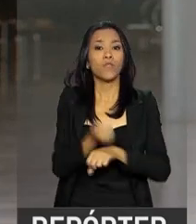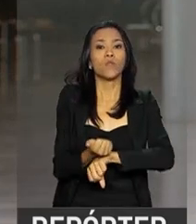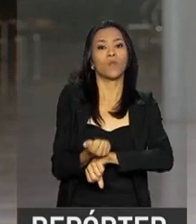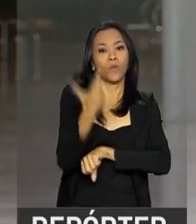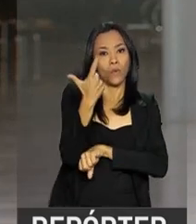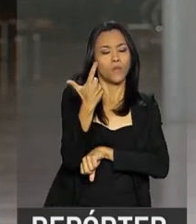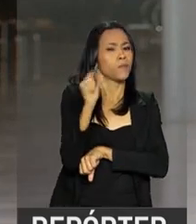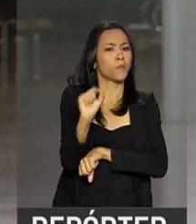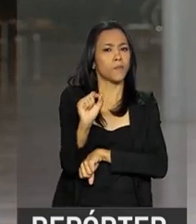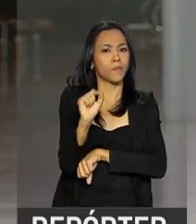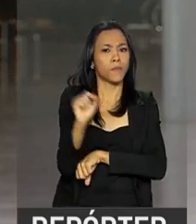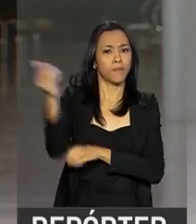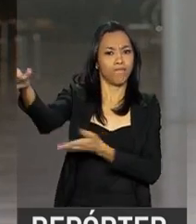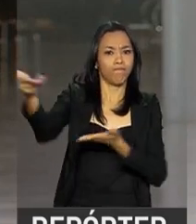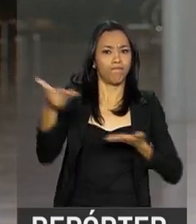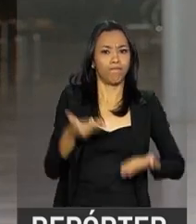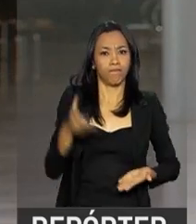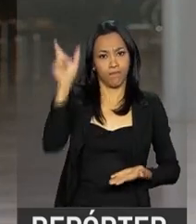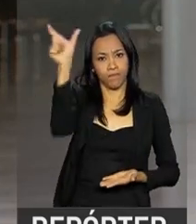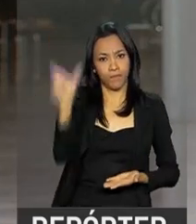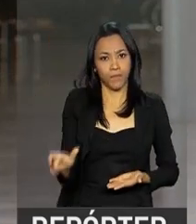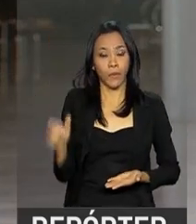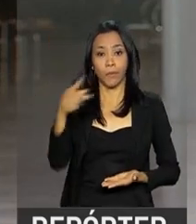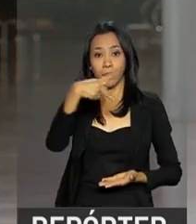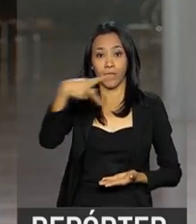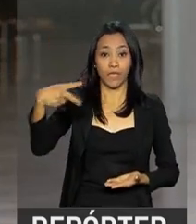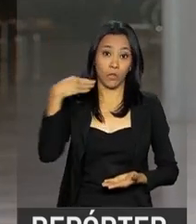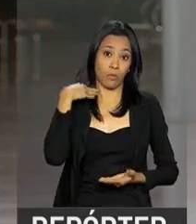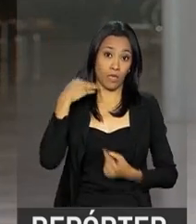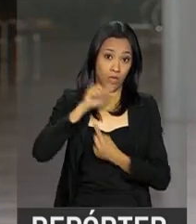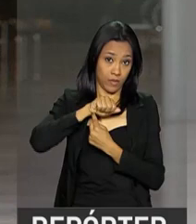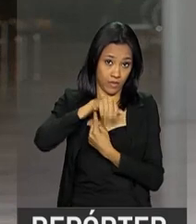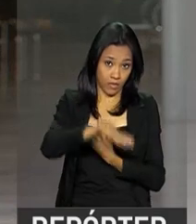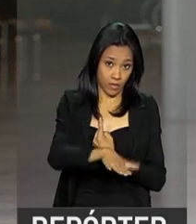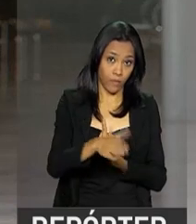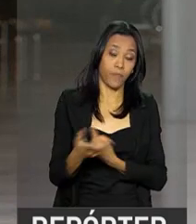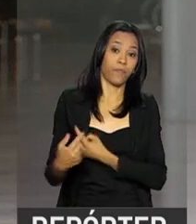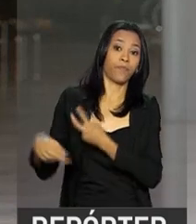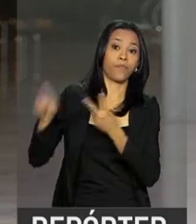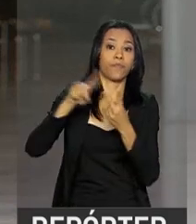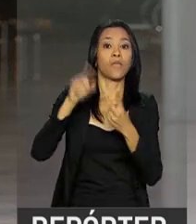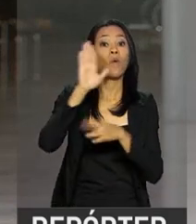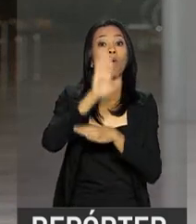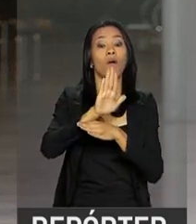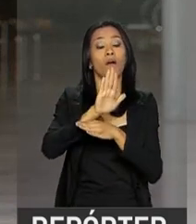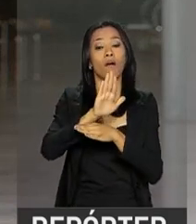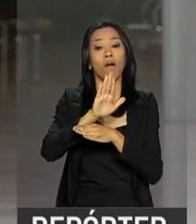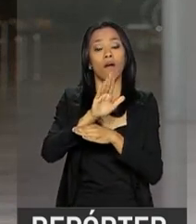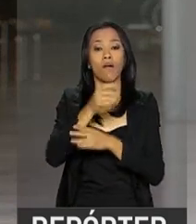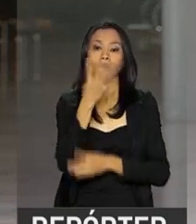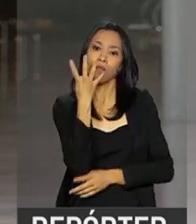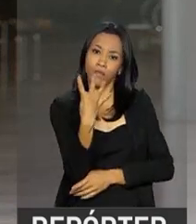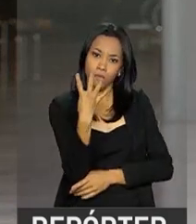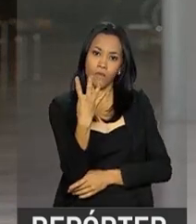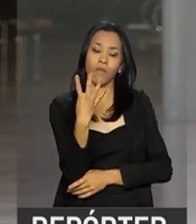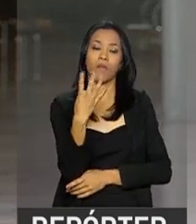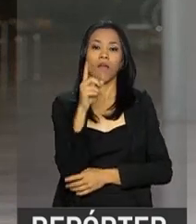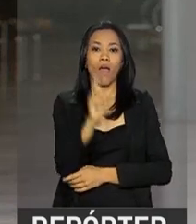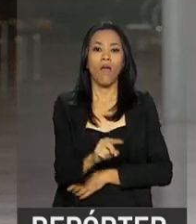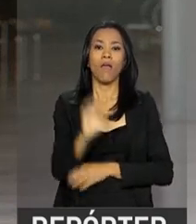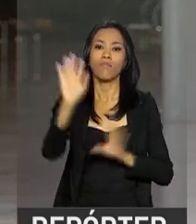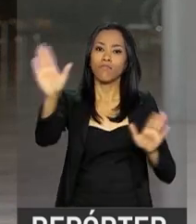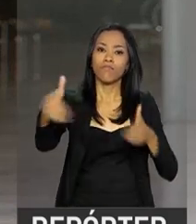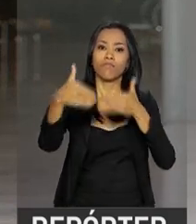ele recebe o presidente do banco central ilan goldfajn e às quatro da tarde o encontro será com o deputado